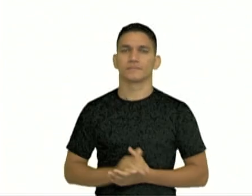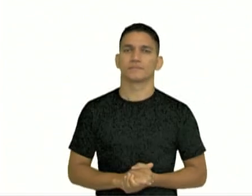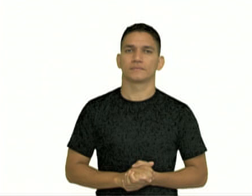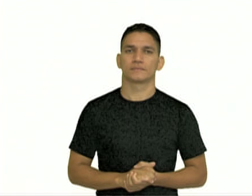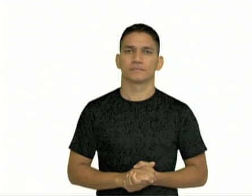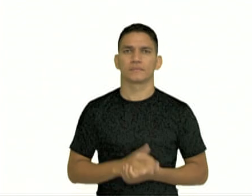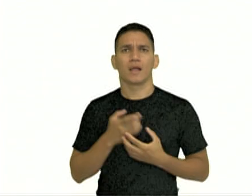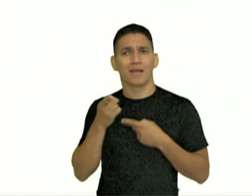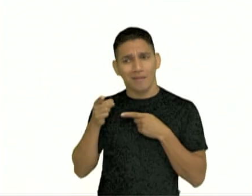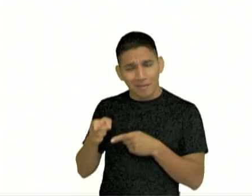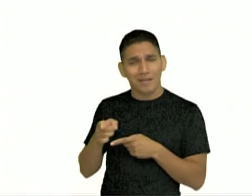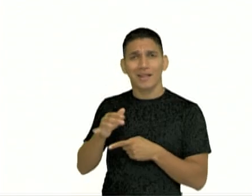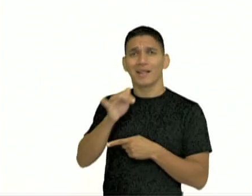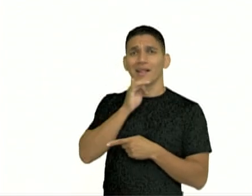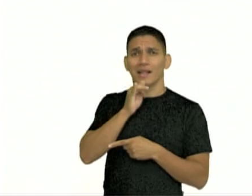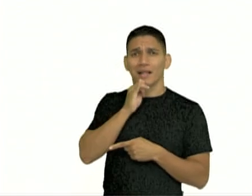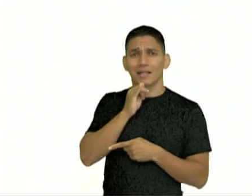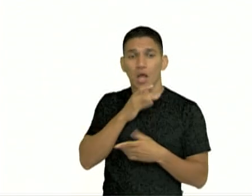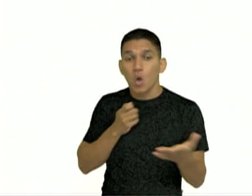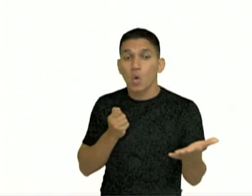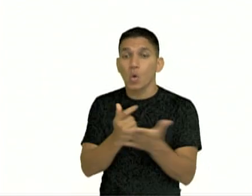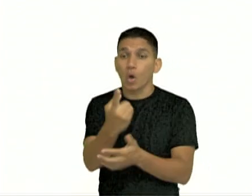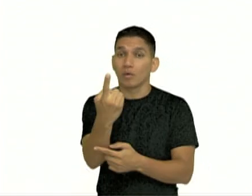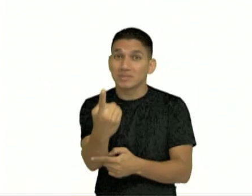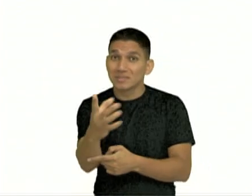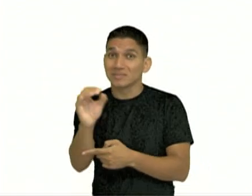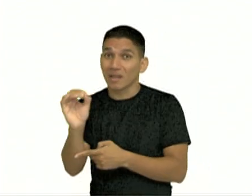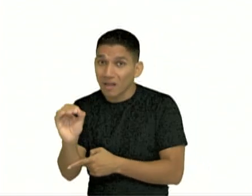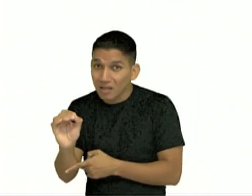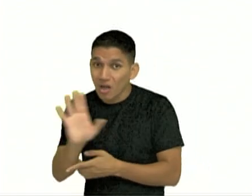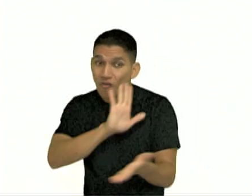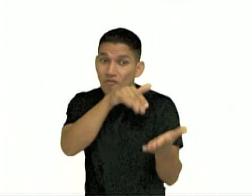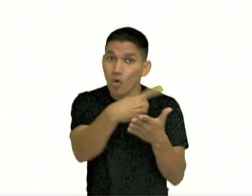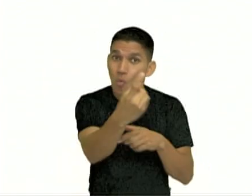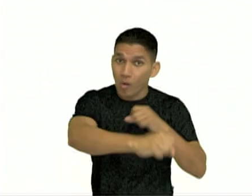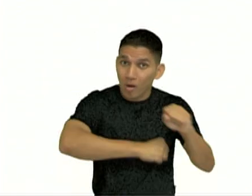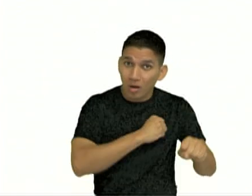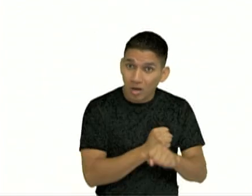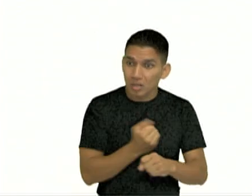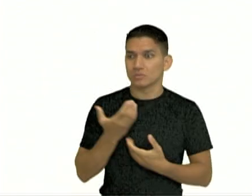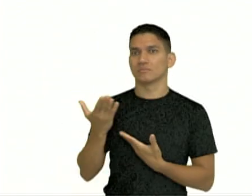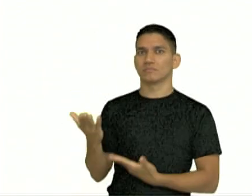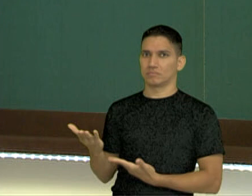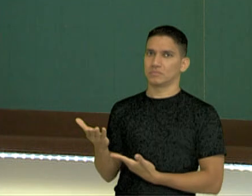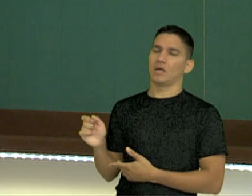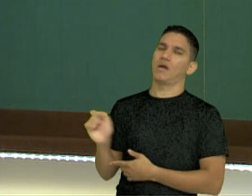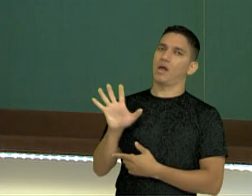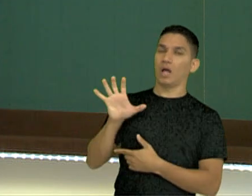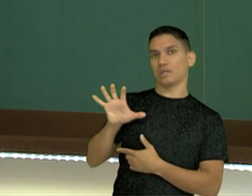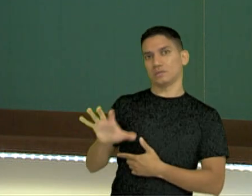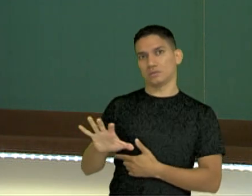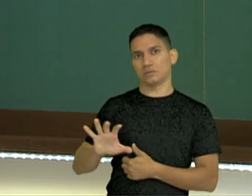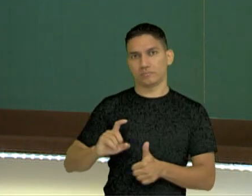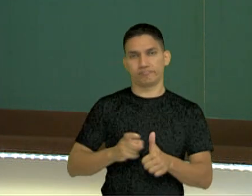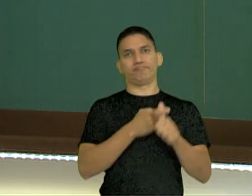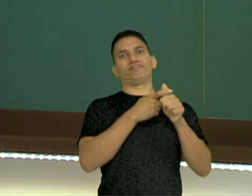289,60%. Aquele exemplo da compra de 100, no final de um ano essa compra estará custando